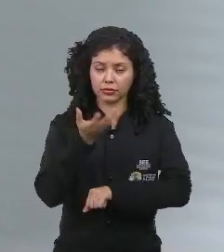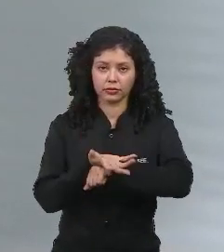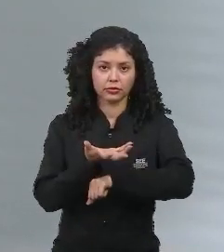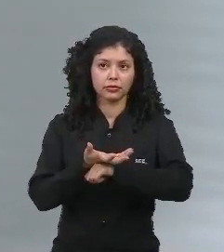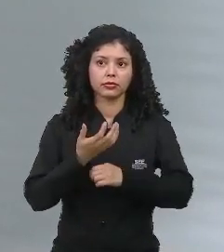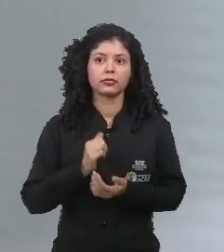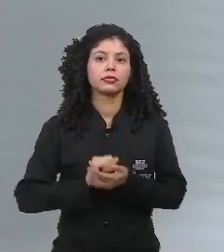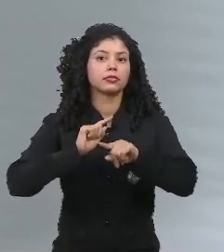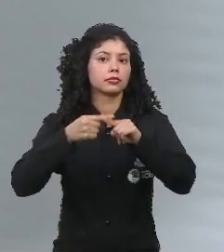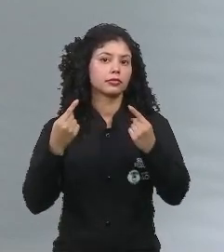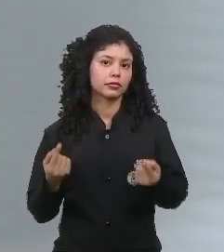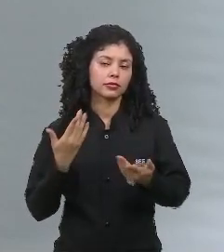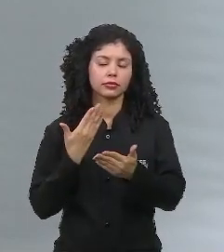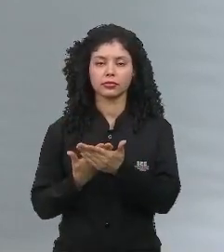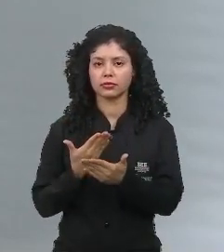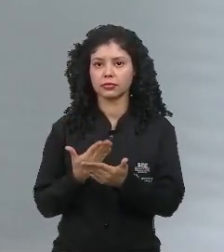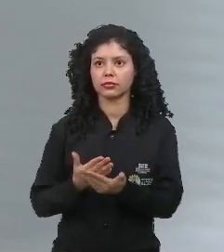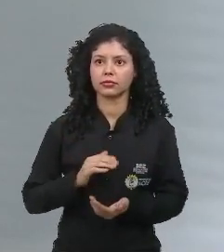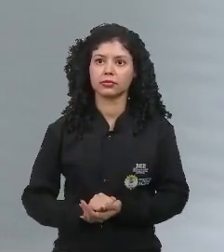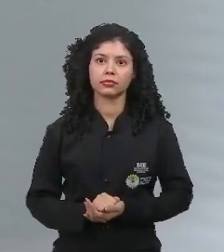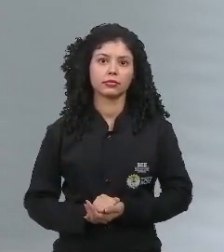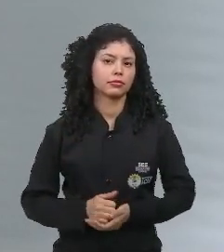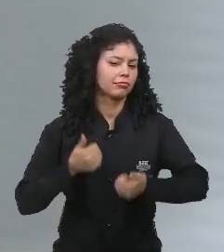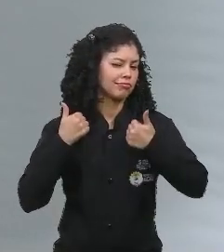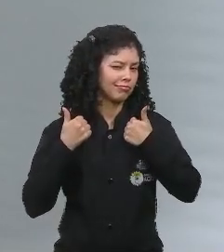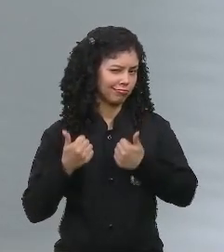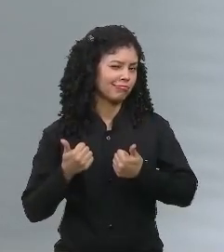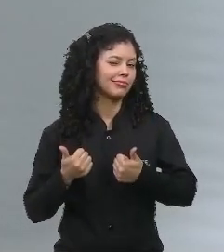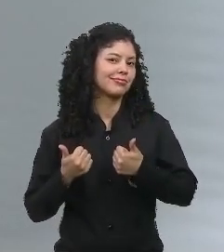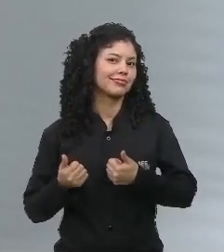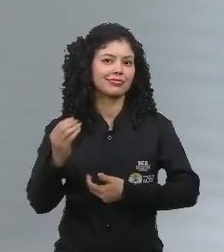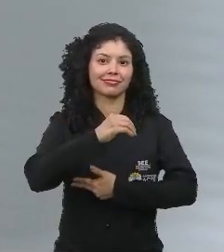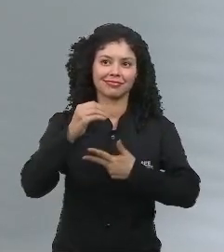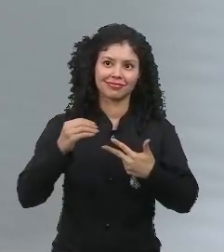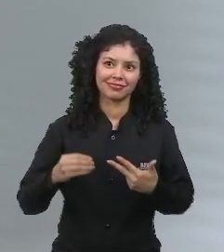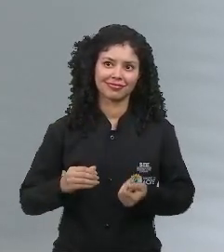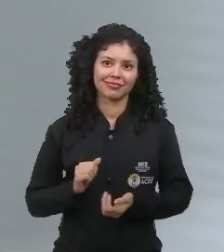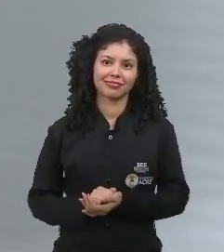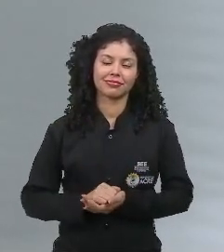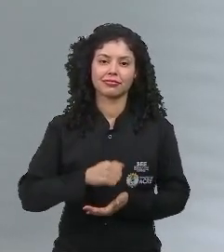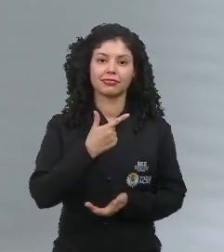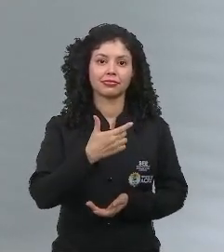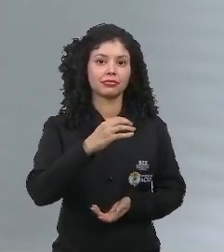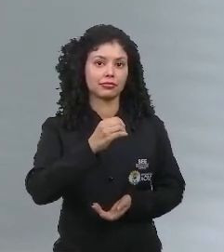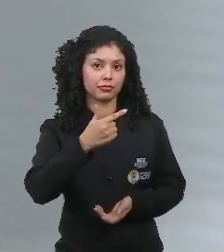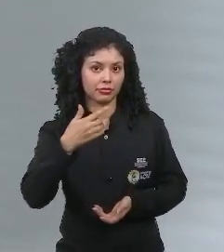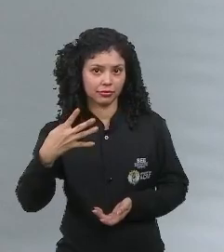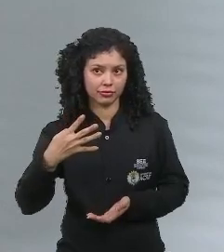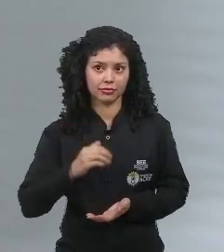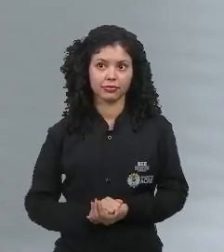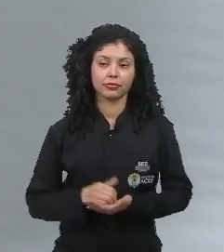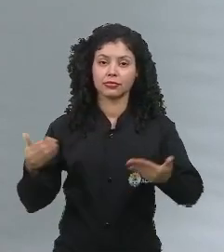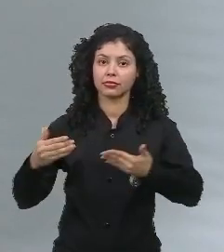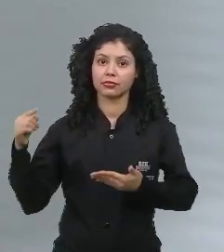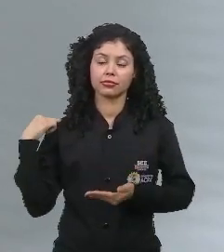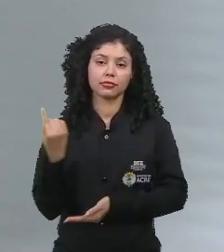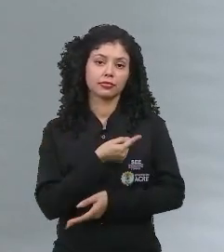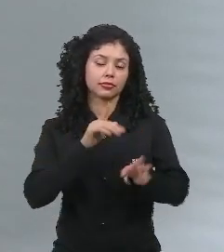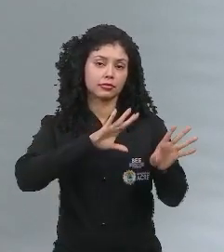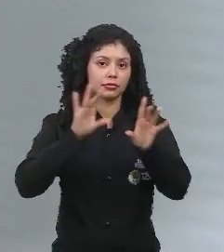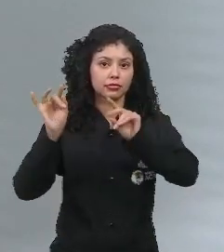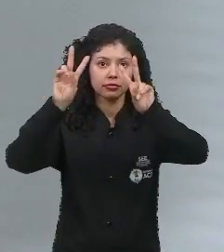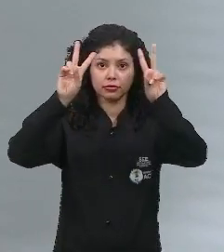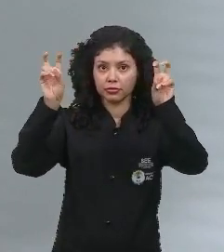em mais uma aula legal do Pré-ENEM 2024. E hoje eu trago